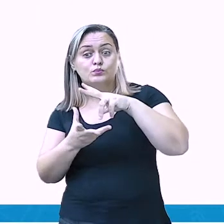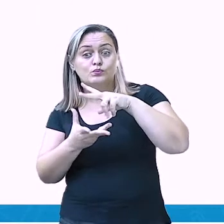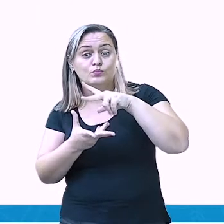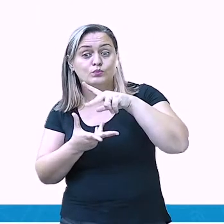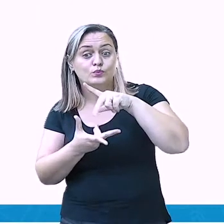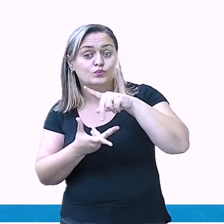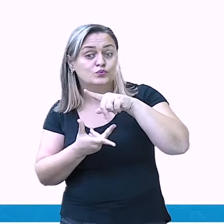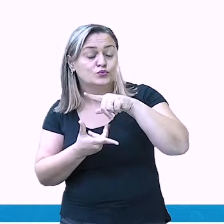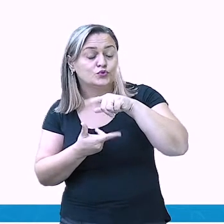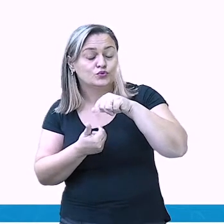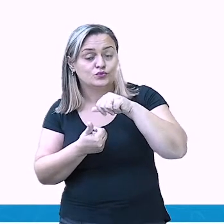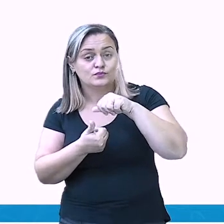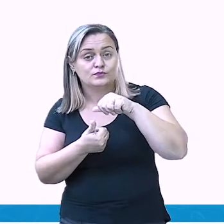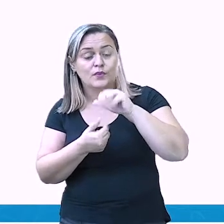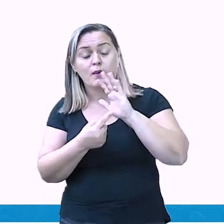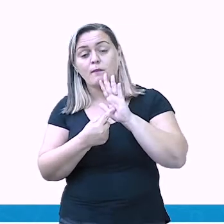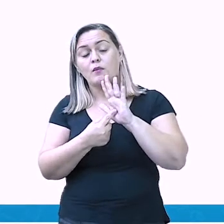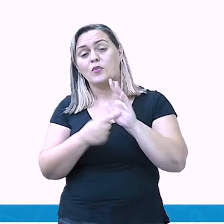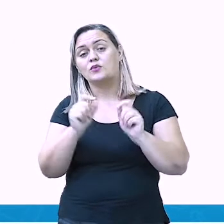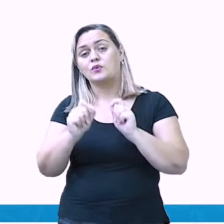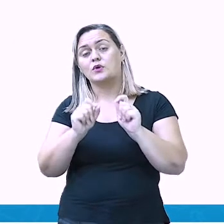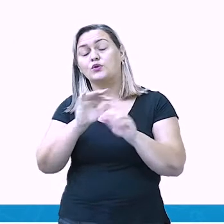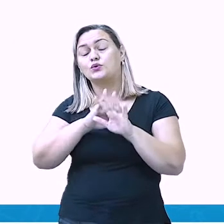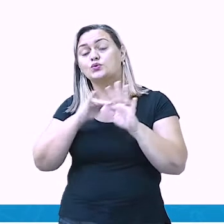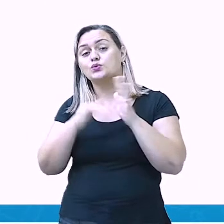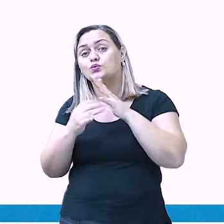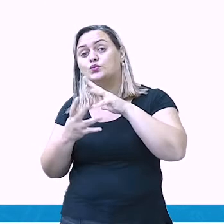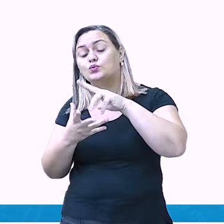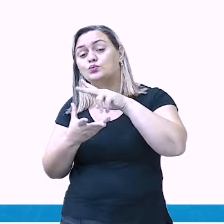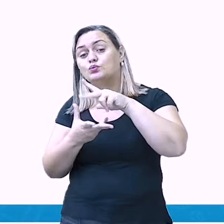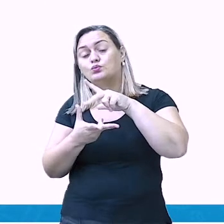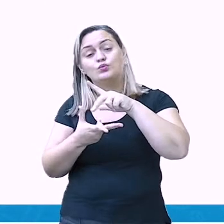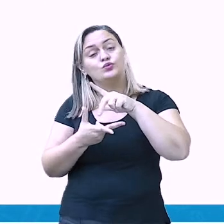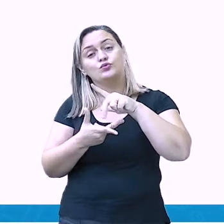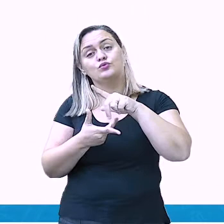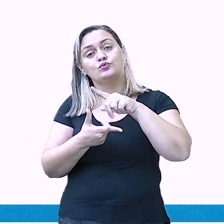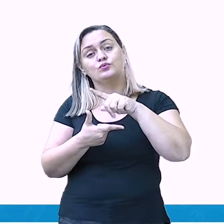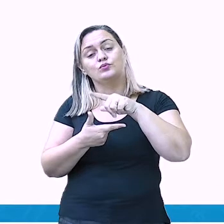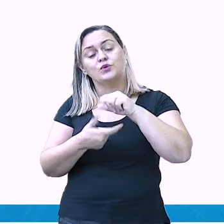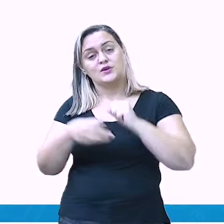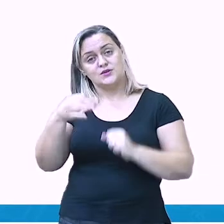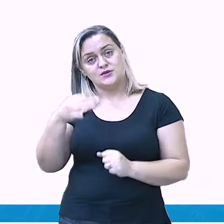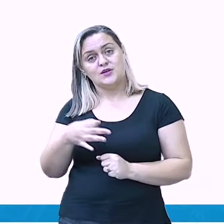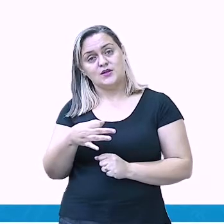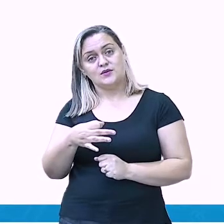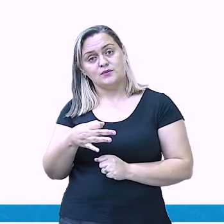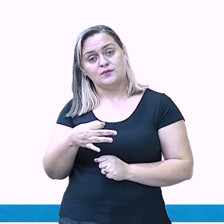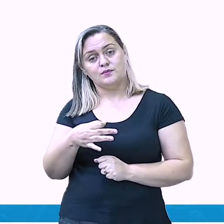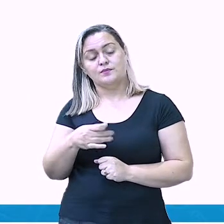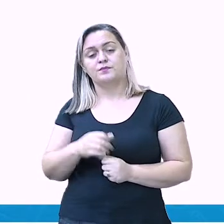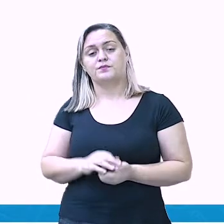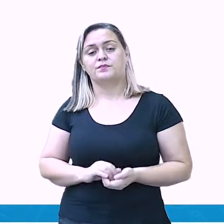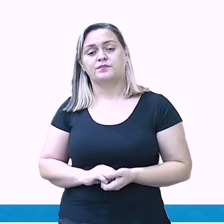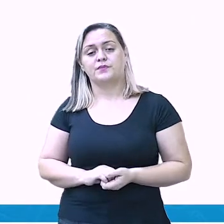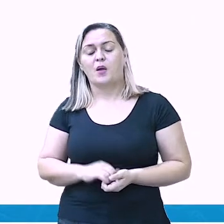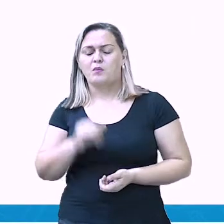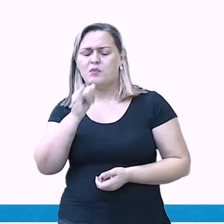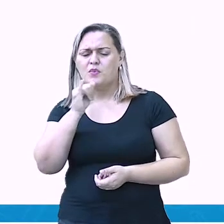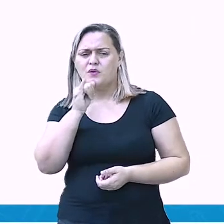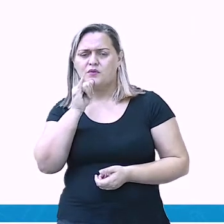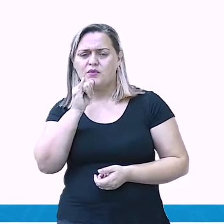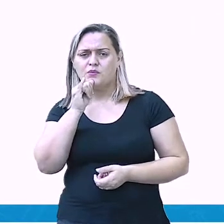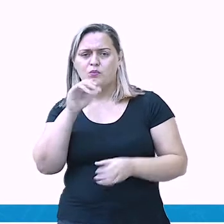todo o nosso planeta Terra. É como se tivesse sido pego ali a parte arredondada aí, aberto, feito